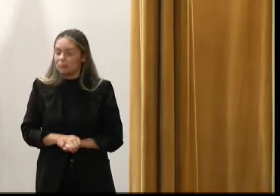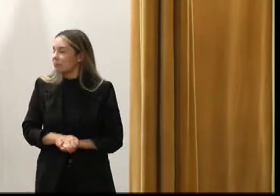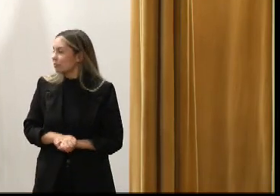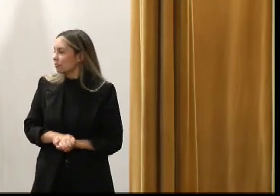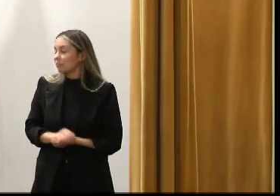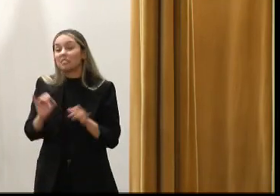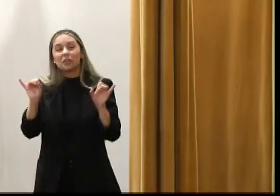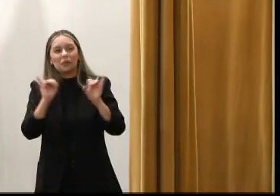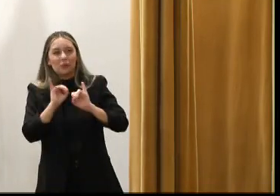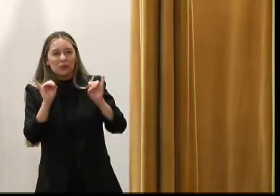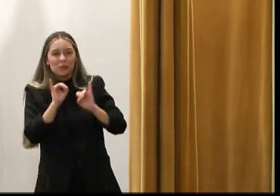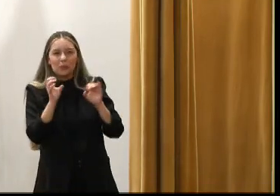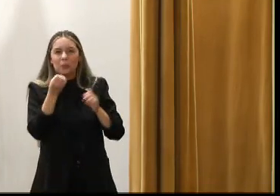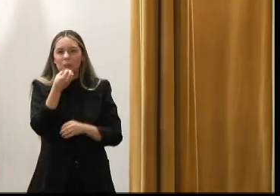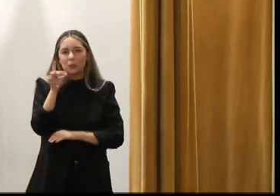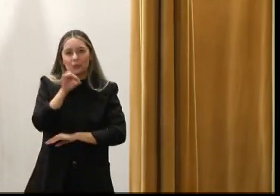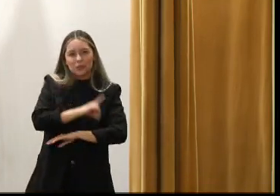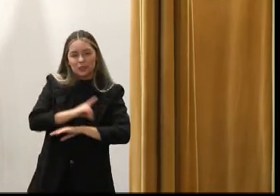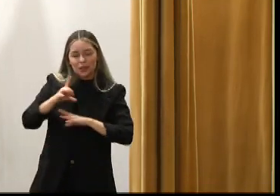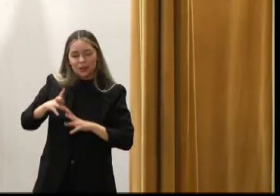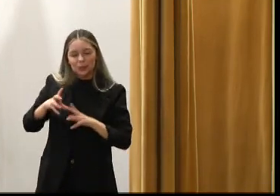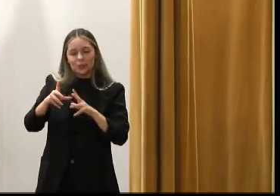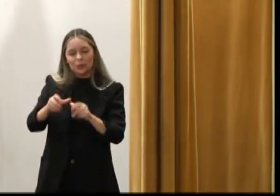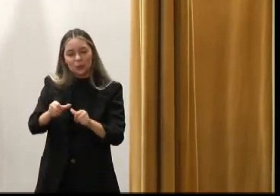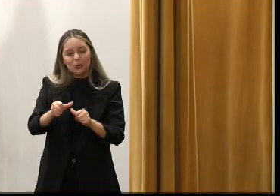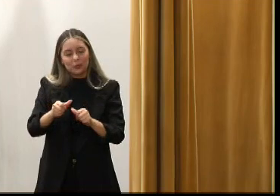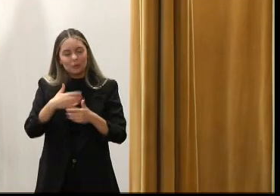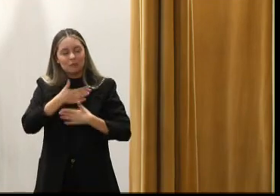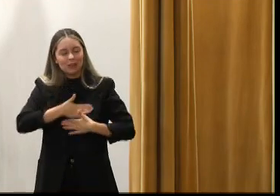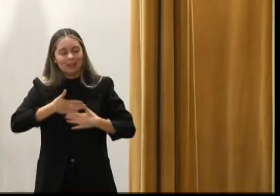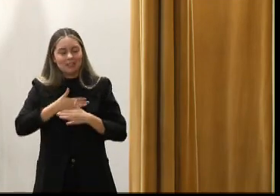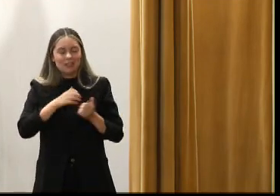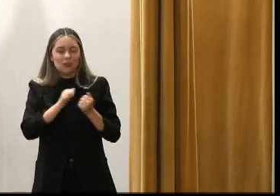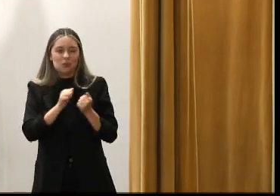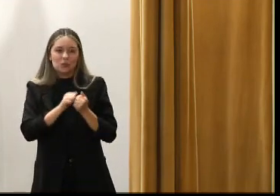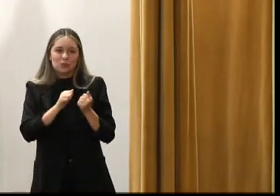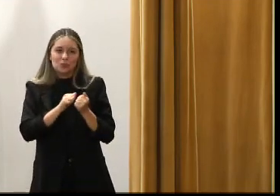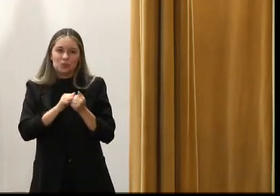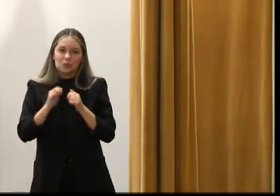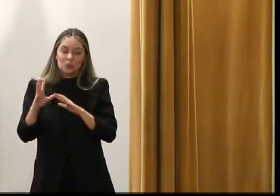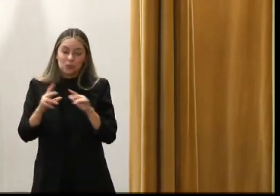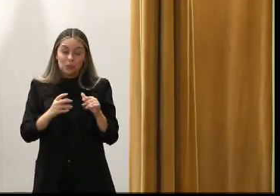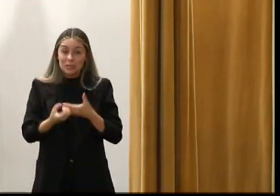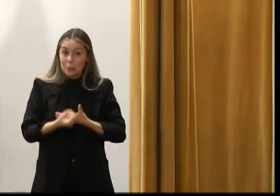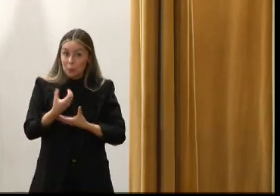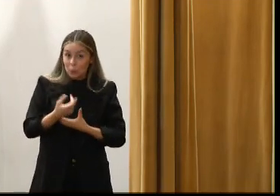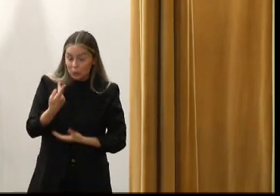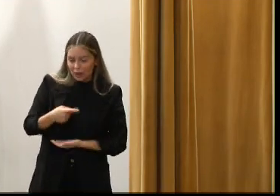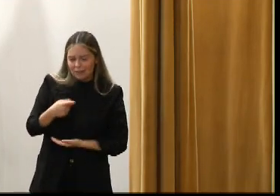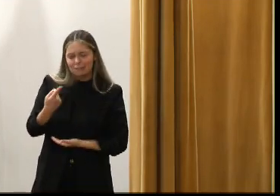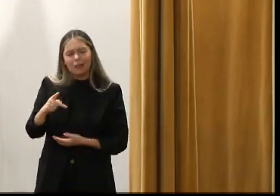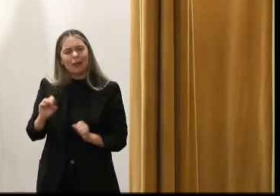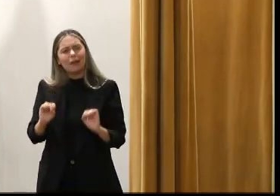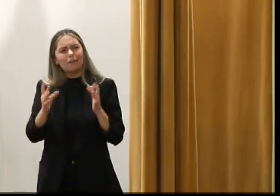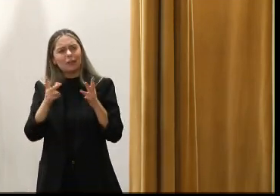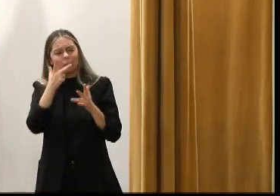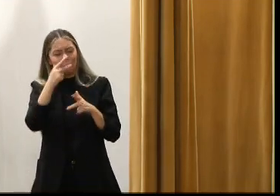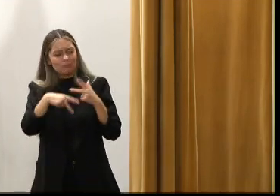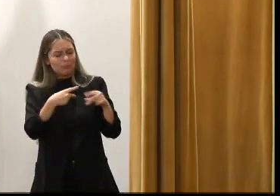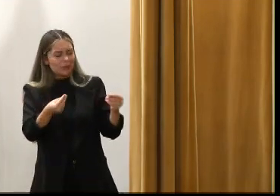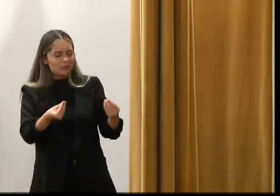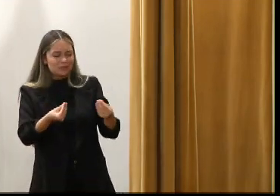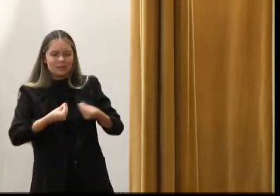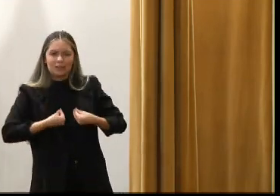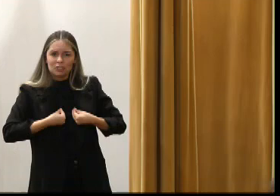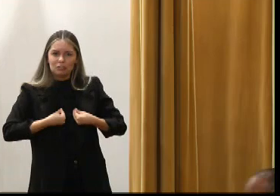dia a todos. É um prazer tê-los aqui na PUC. Este evento para nós é um presente